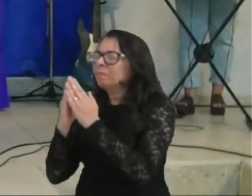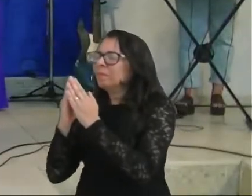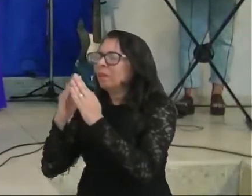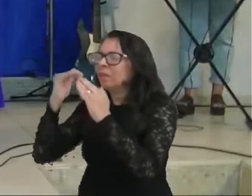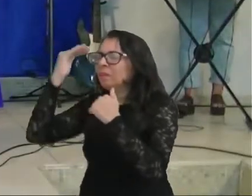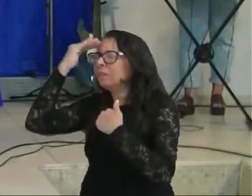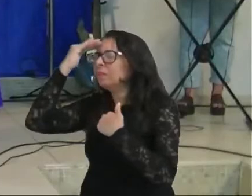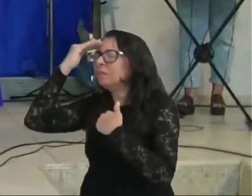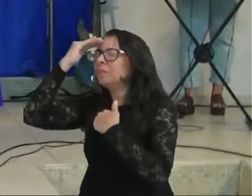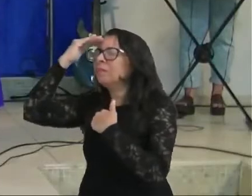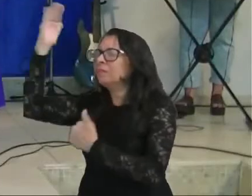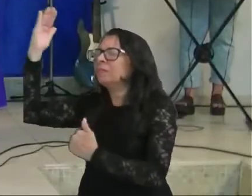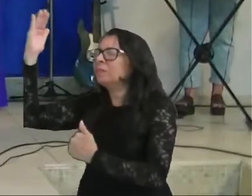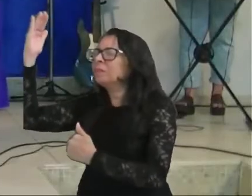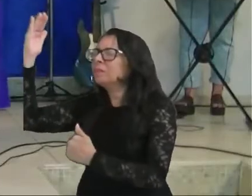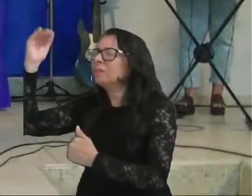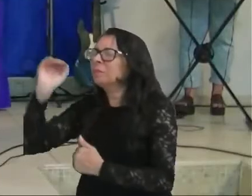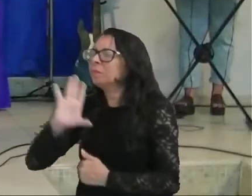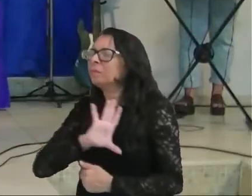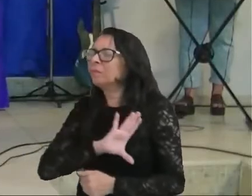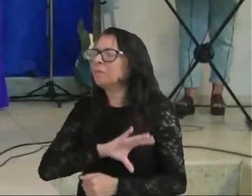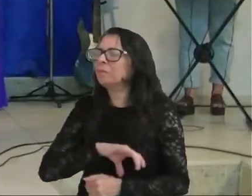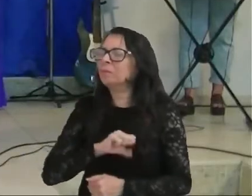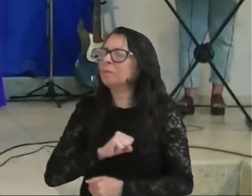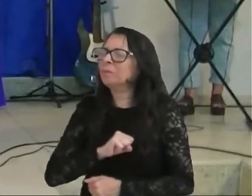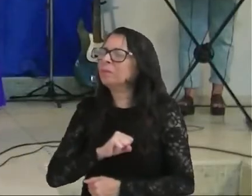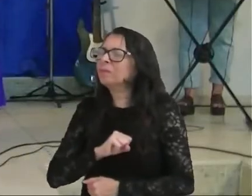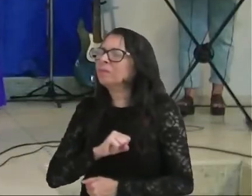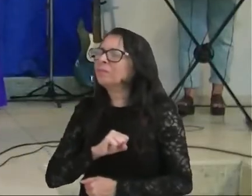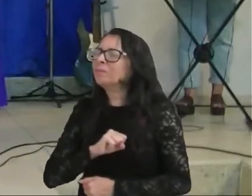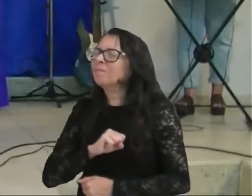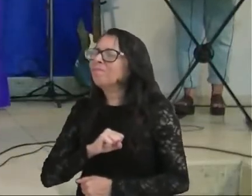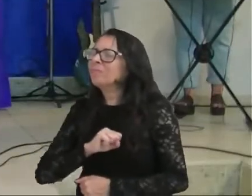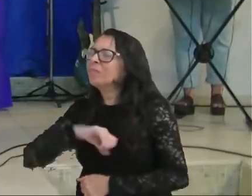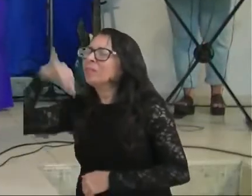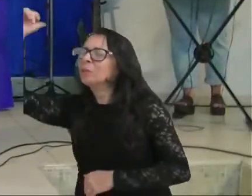nos achegado até a Ti, ó Pai. O amor, ó Deus, que tem